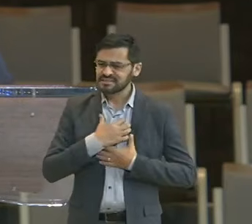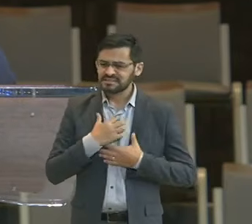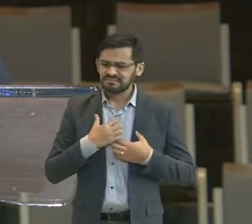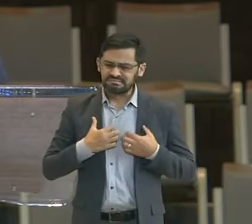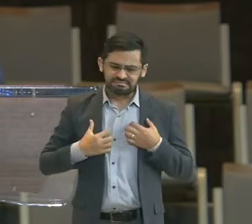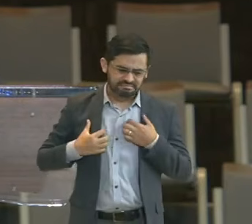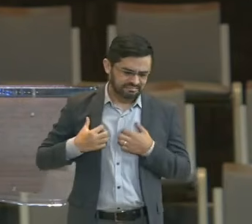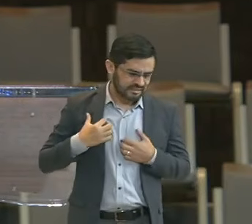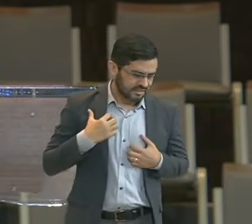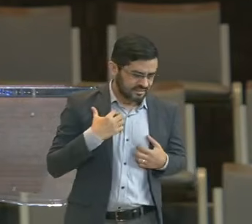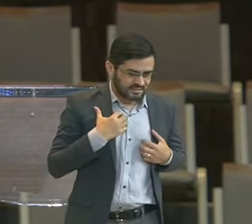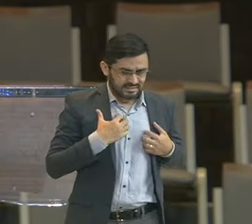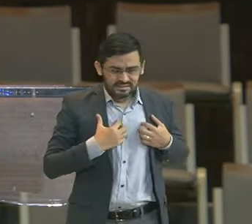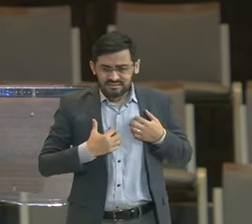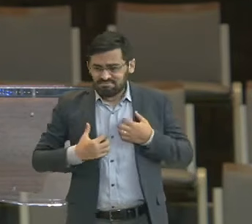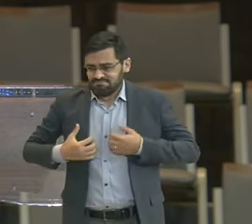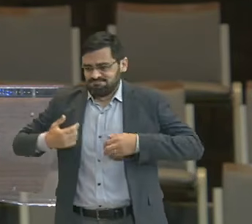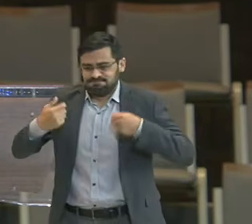angustiada,